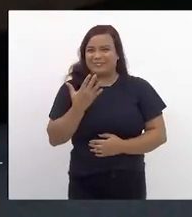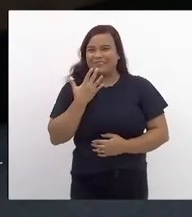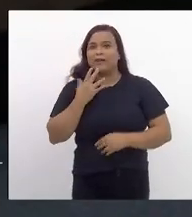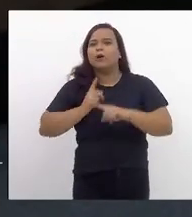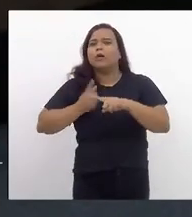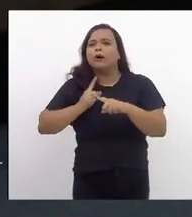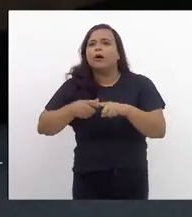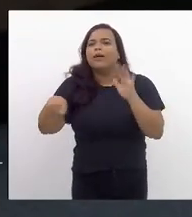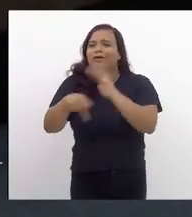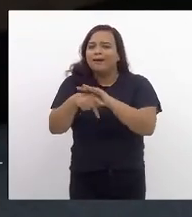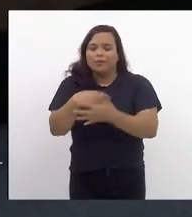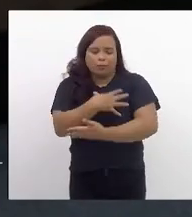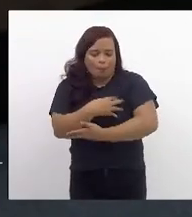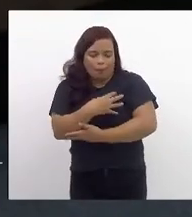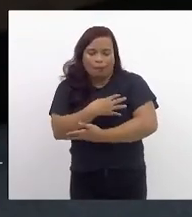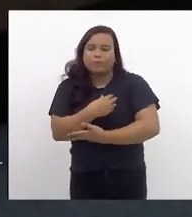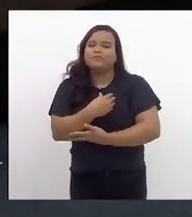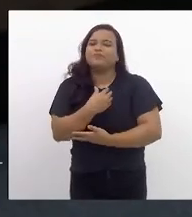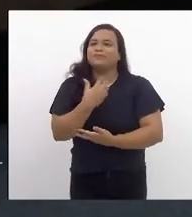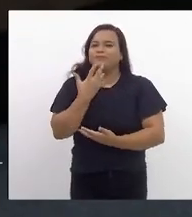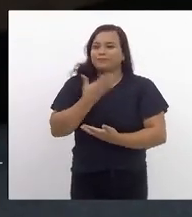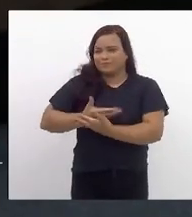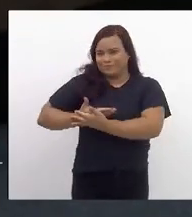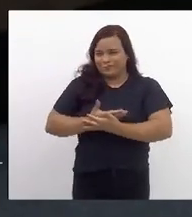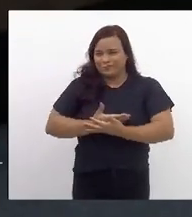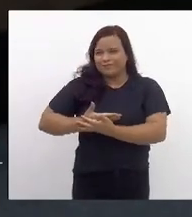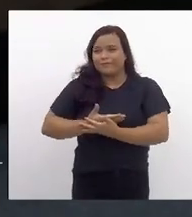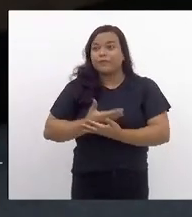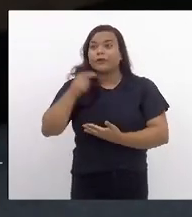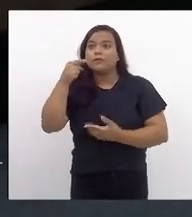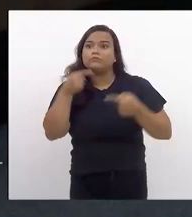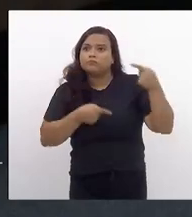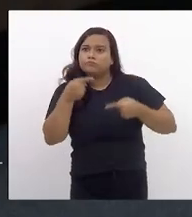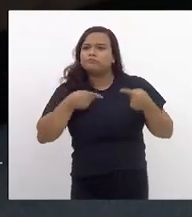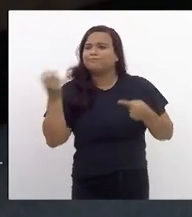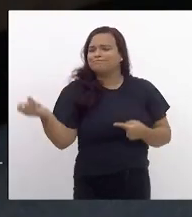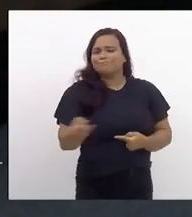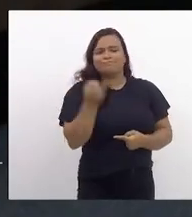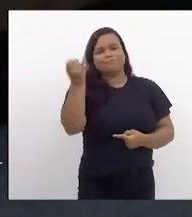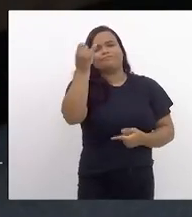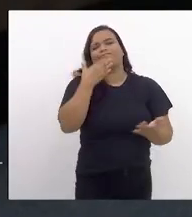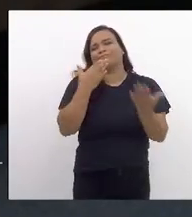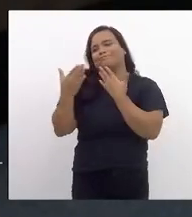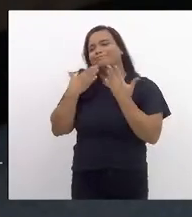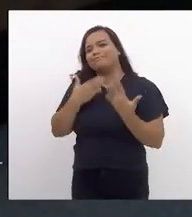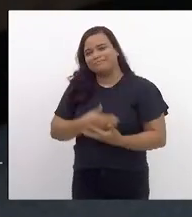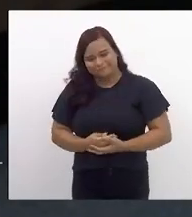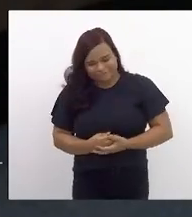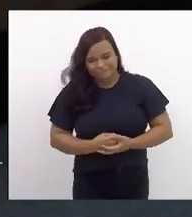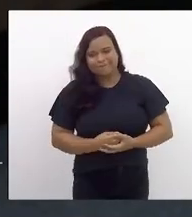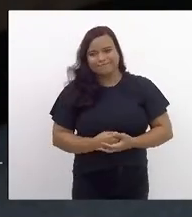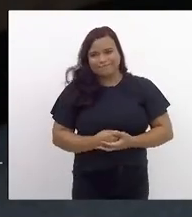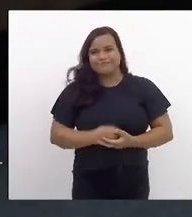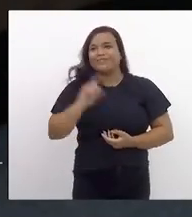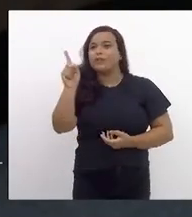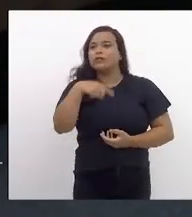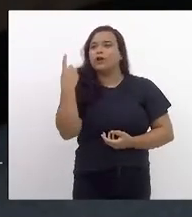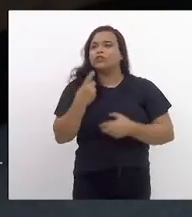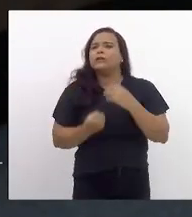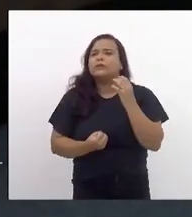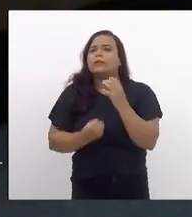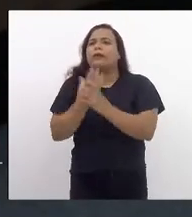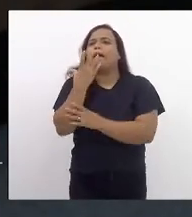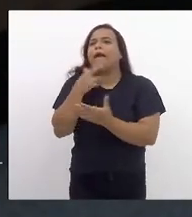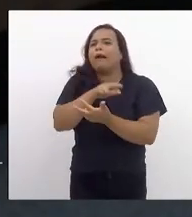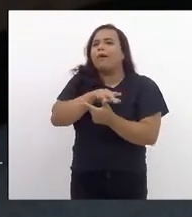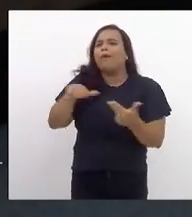para a amamentação infantil e o quanto esse debate é fundamental. Não podemos criar tabus para